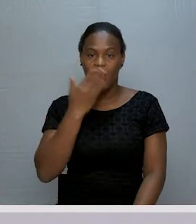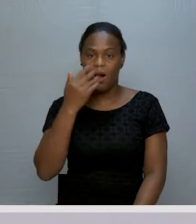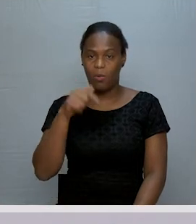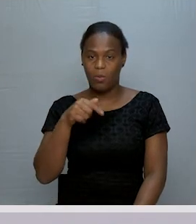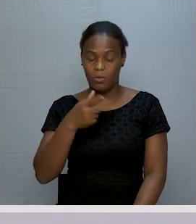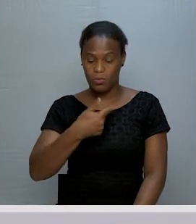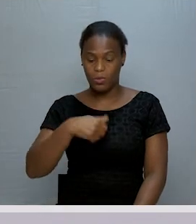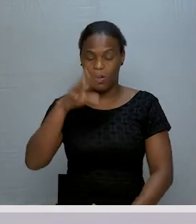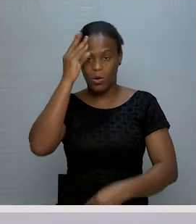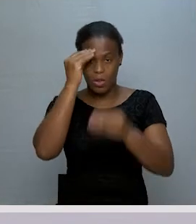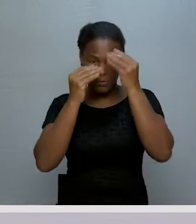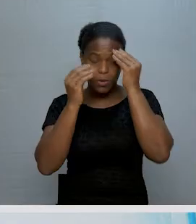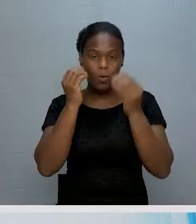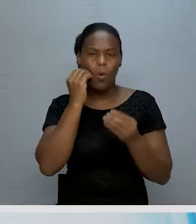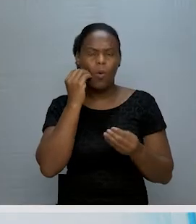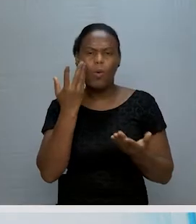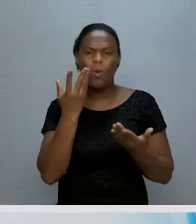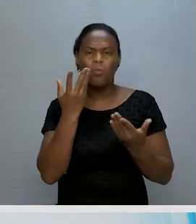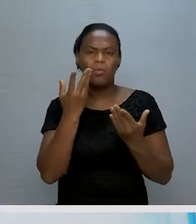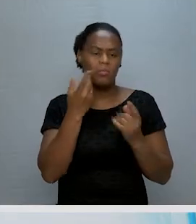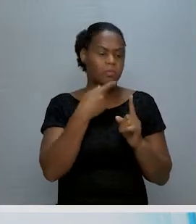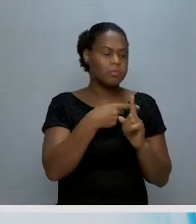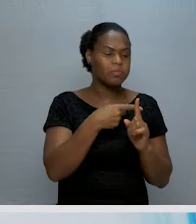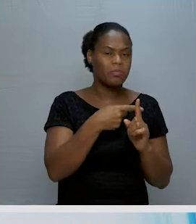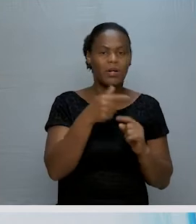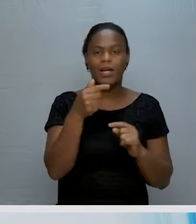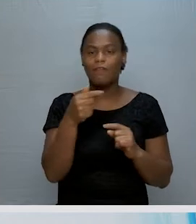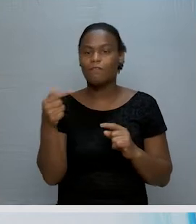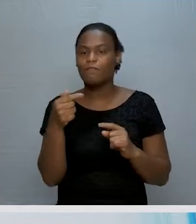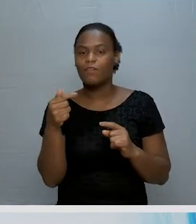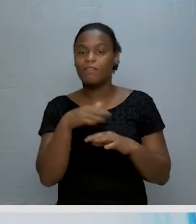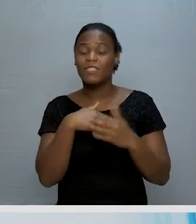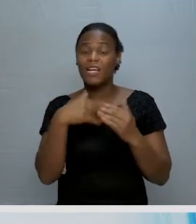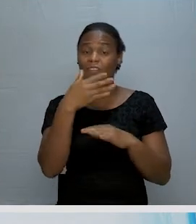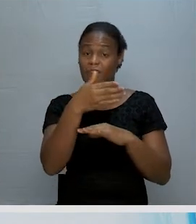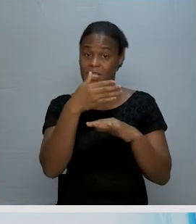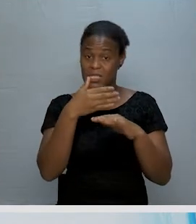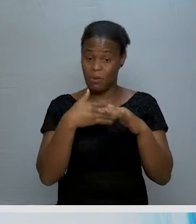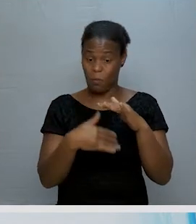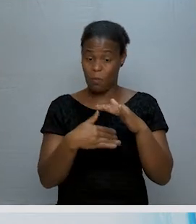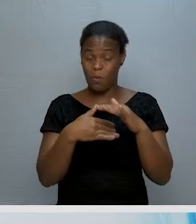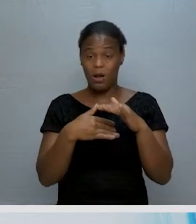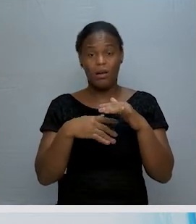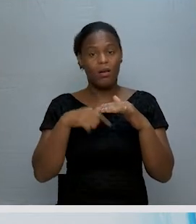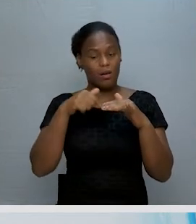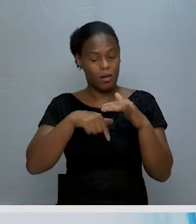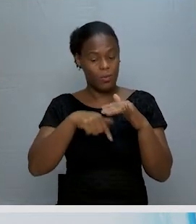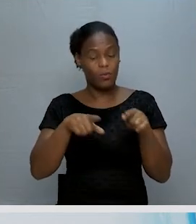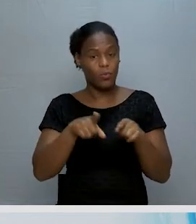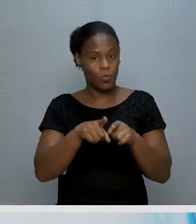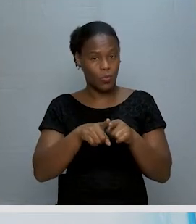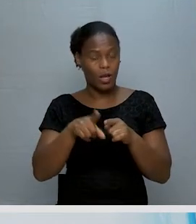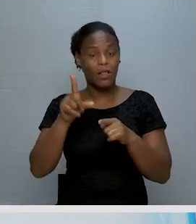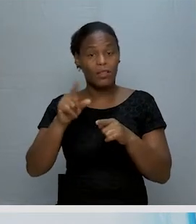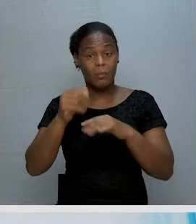Nesta aula, aprendemos como fazer a adição e a subtração de frações com